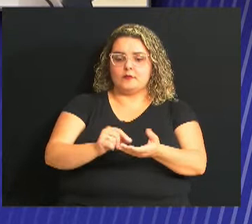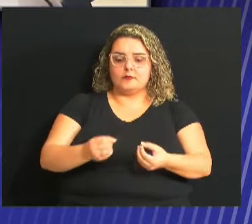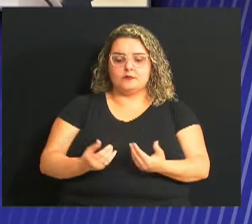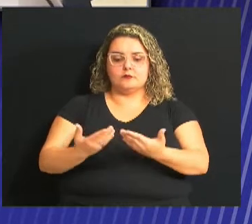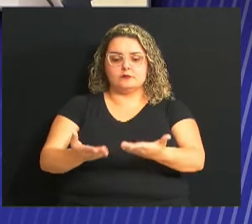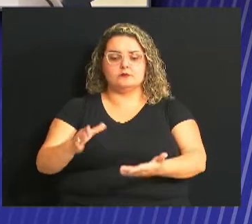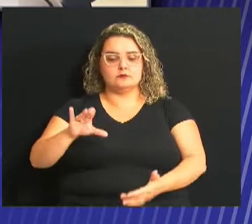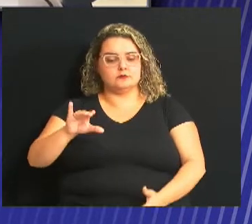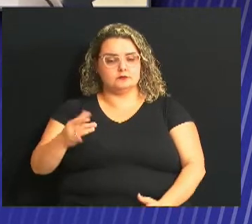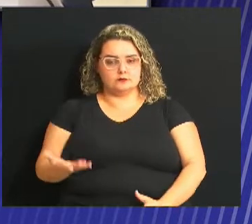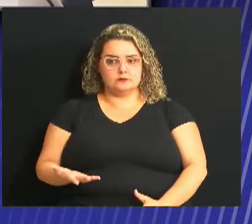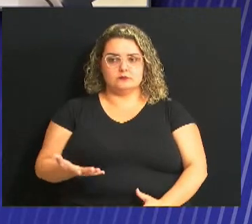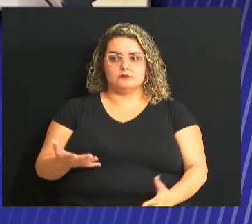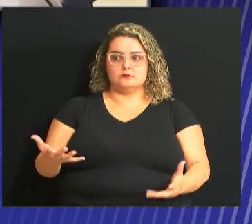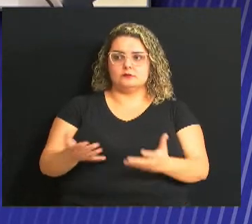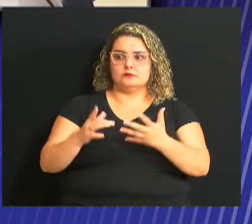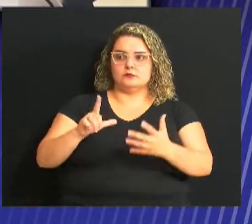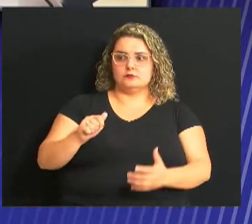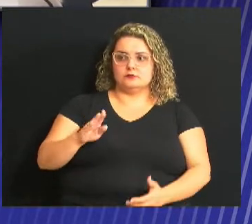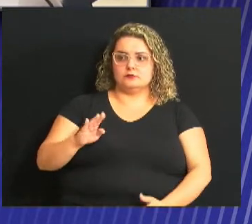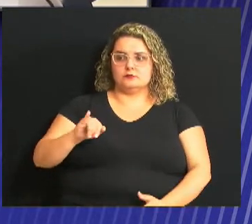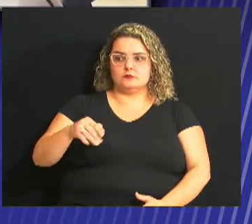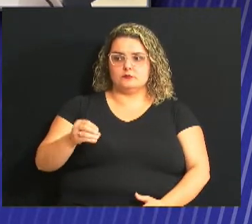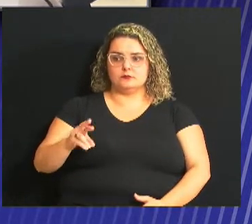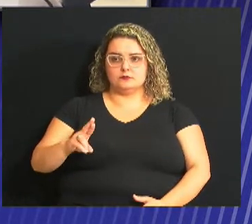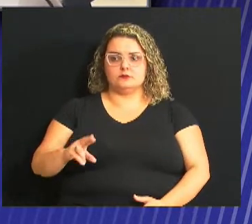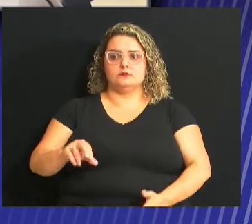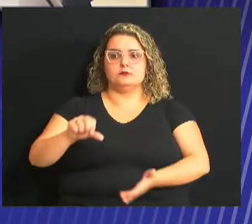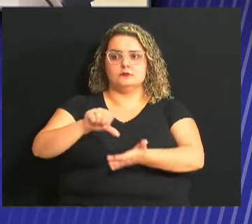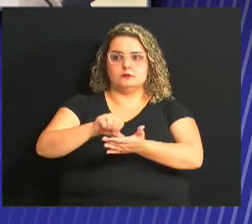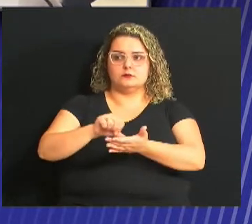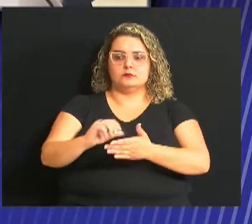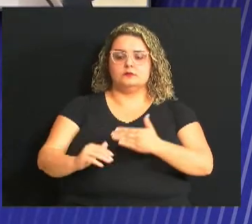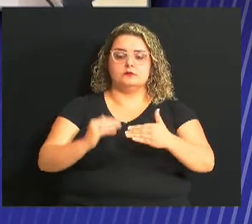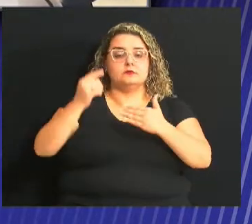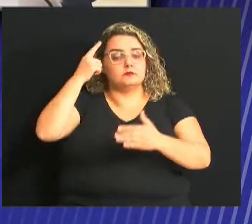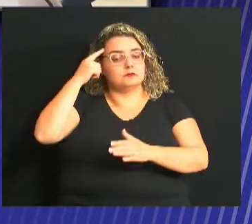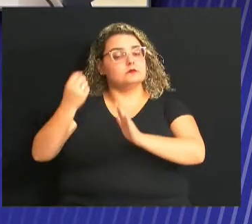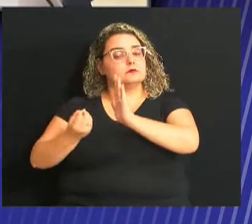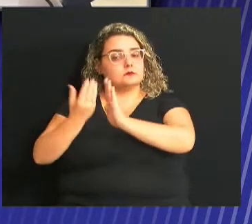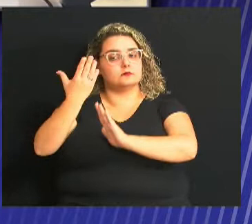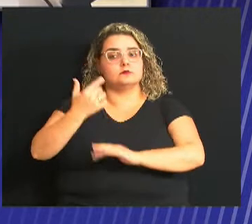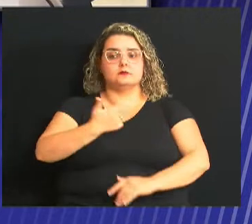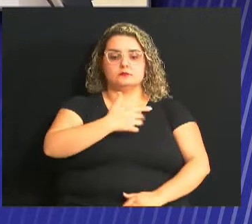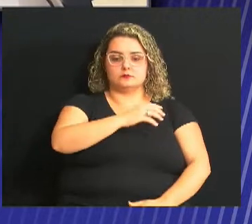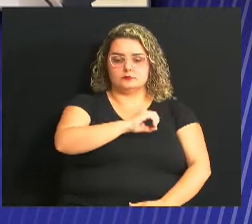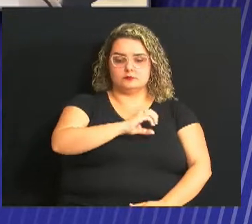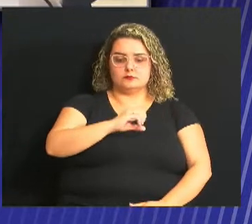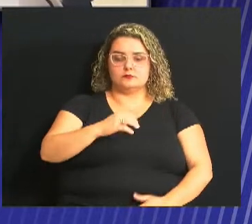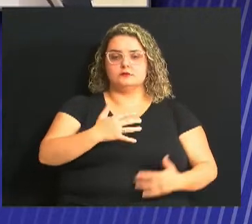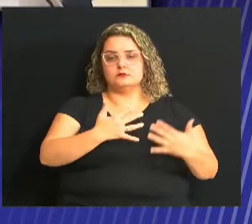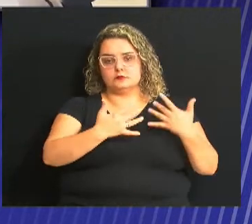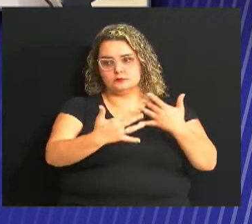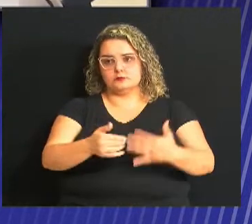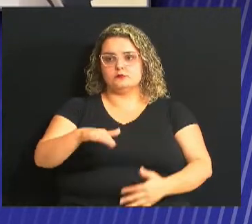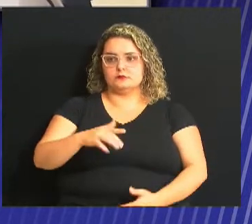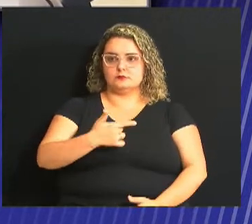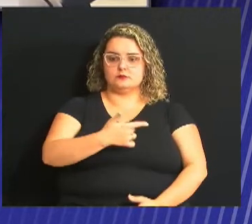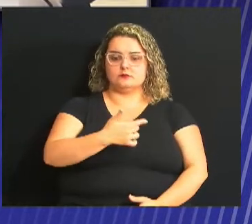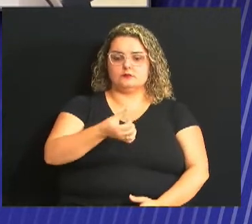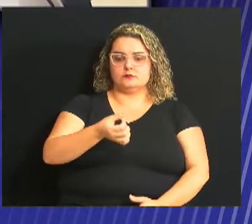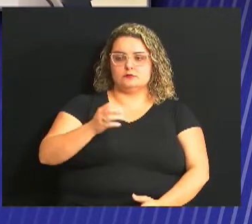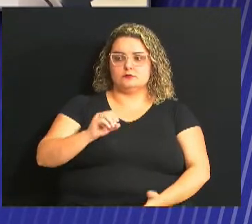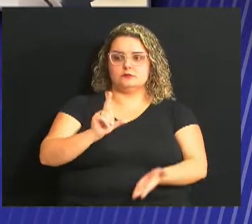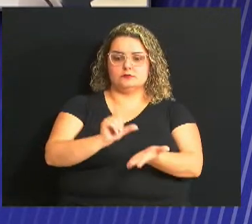atividades do LabJOR e do Núcleo de Desenvolvimento da Criatividade, desde 2000. Publicou mais de 260 artigos